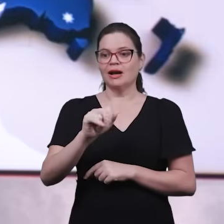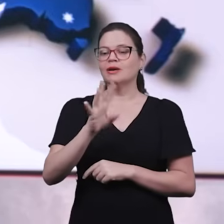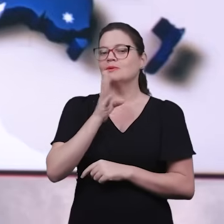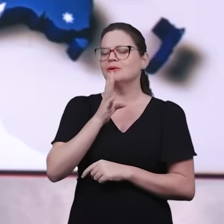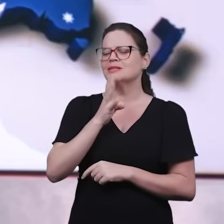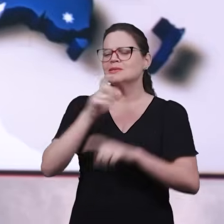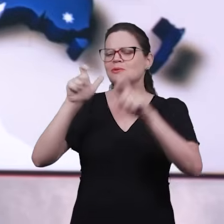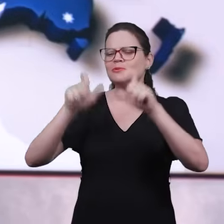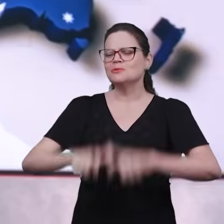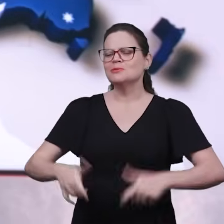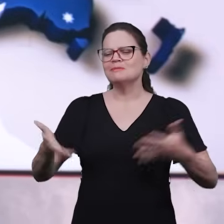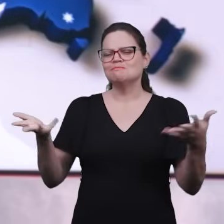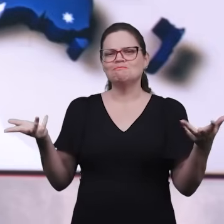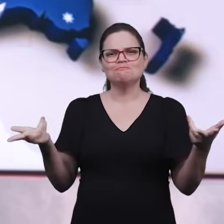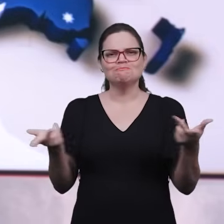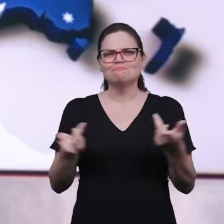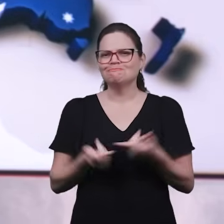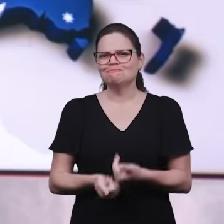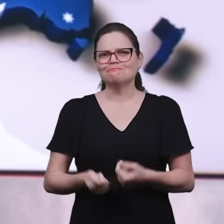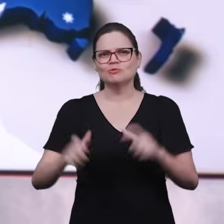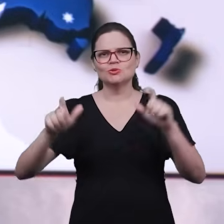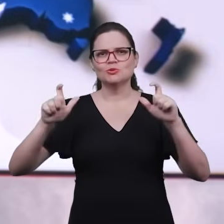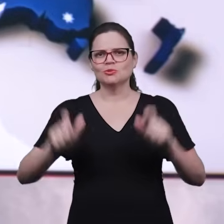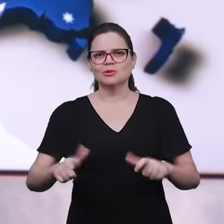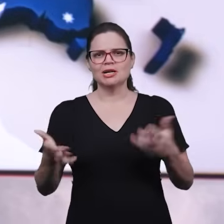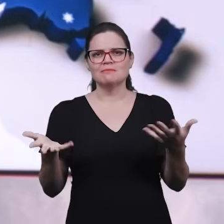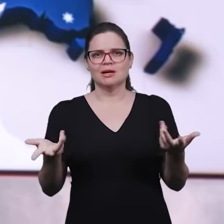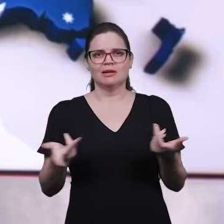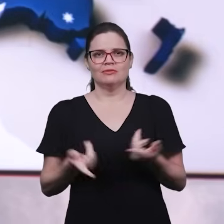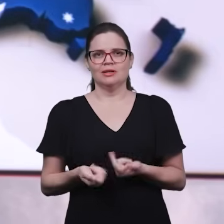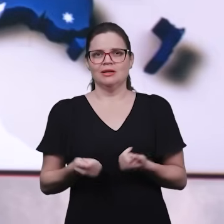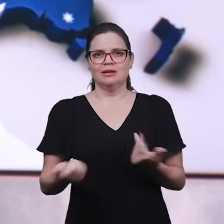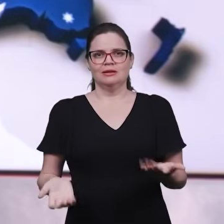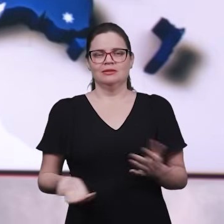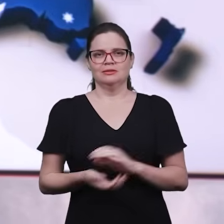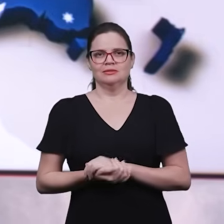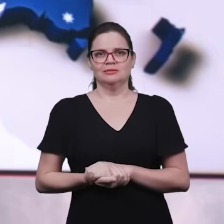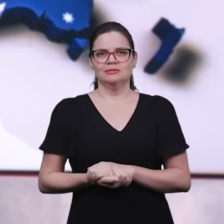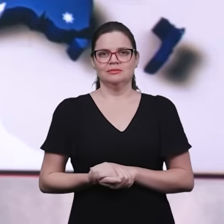vai conhecer um lugar maravilhoso, um lugar